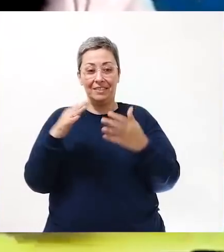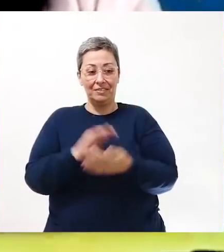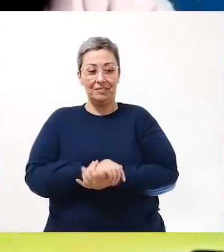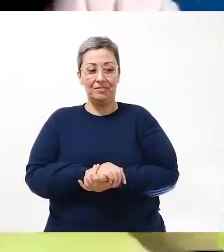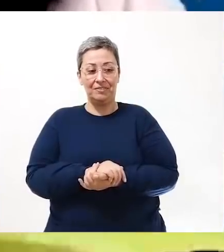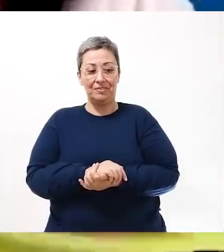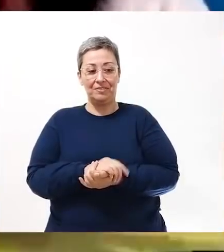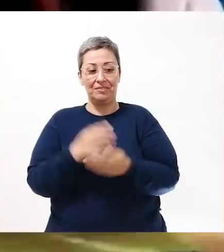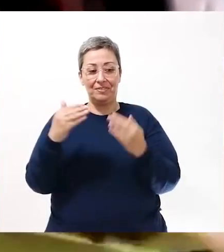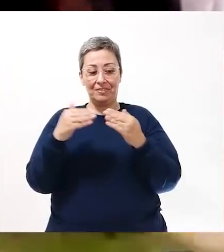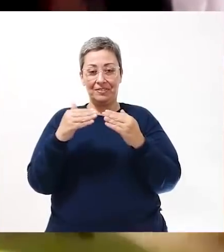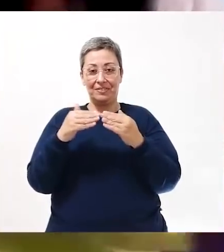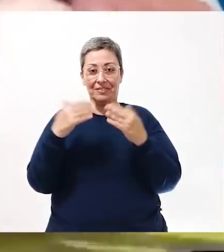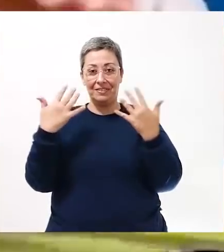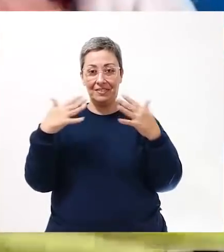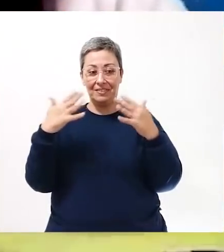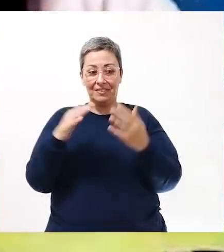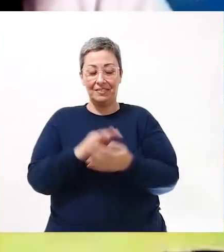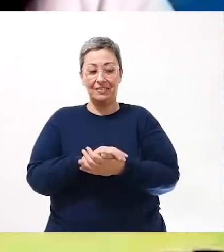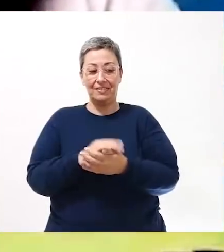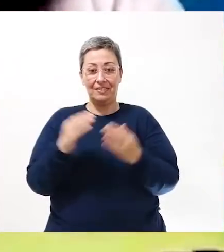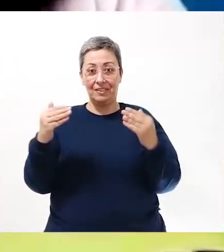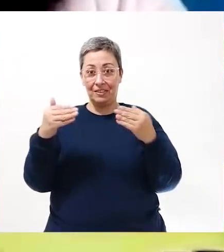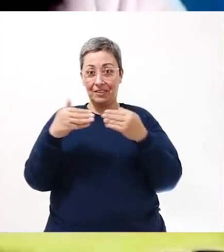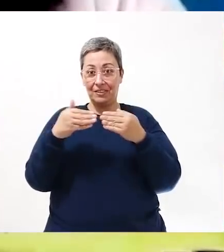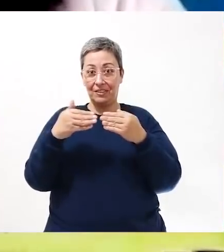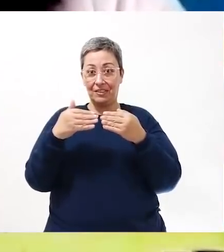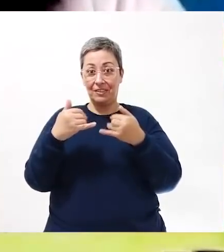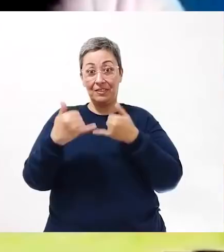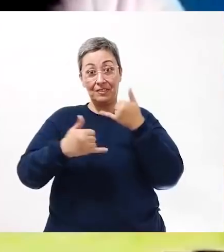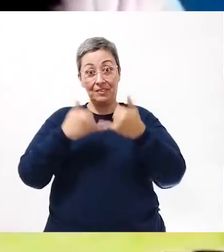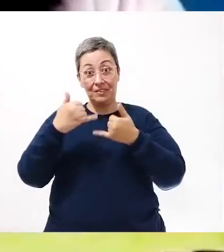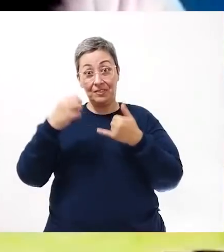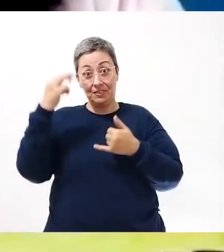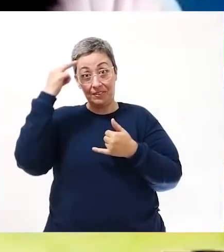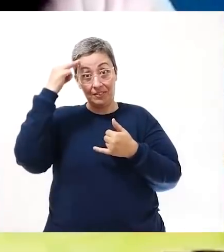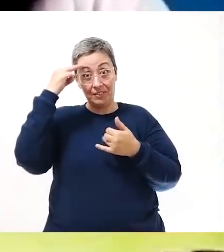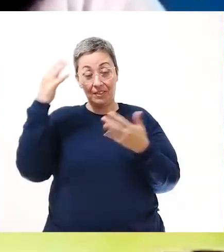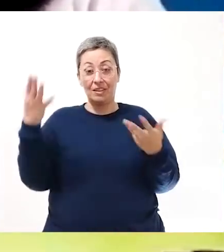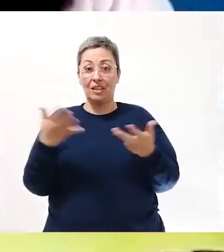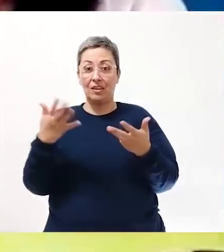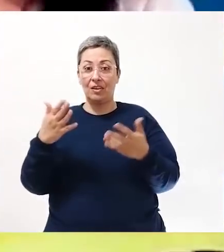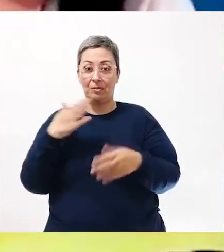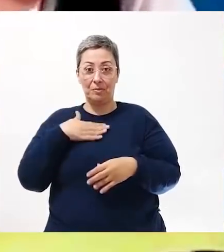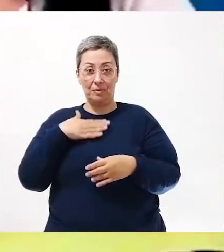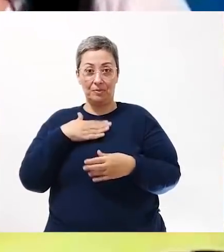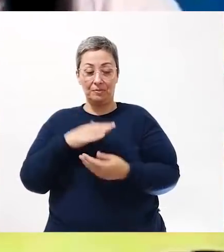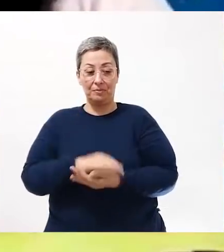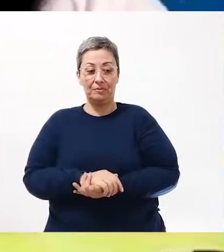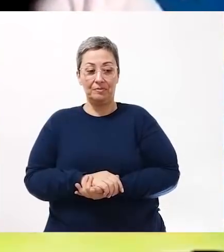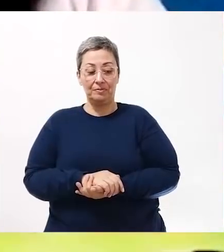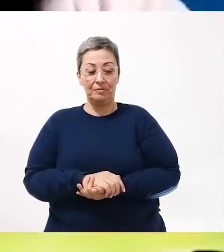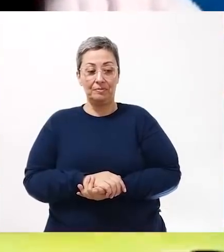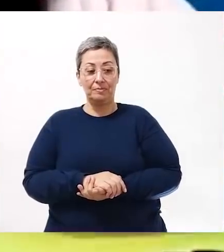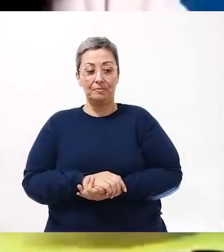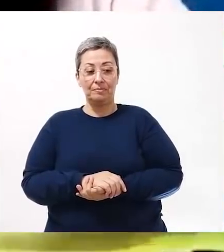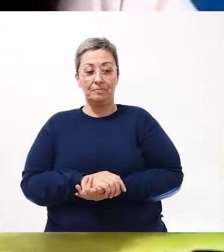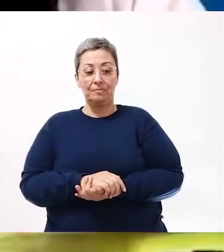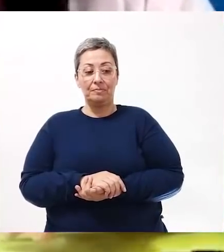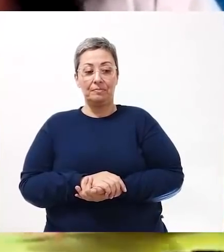muito bem. Encaixou. Formando o joguinho da memória. Agora é a minha